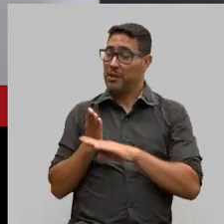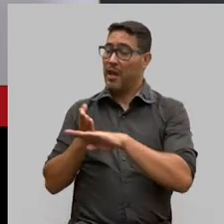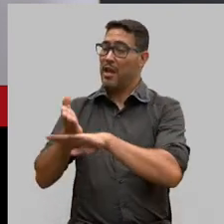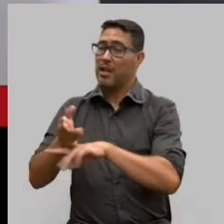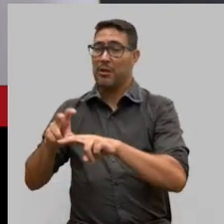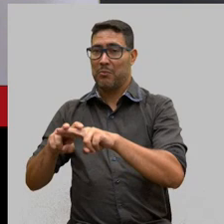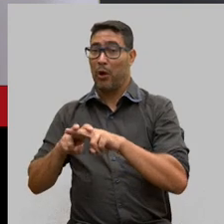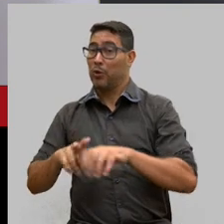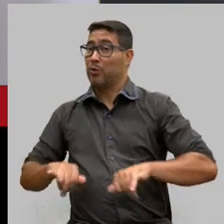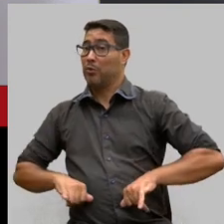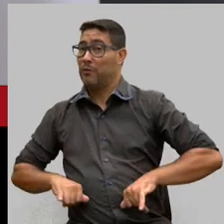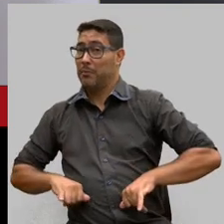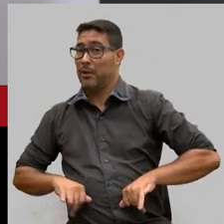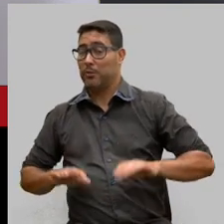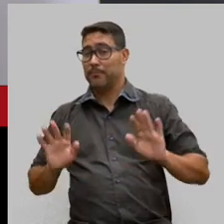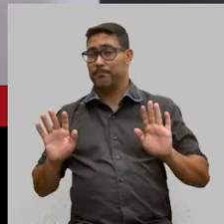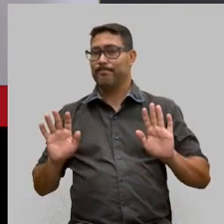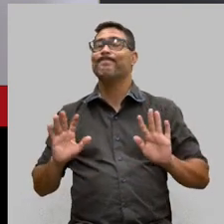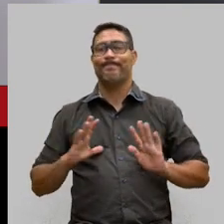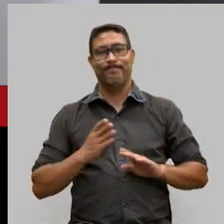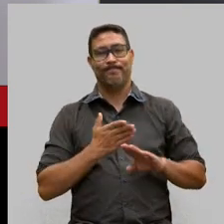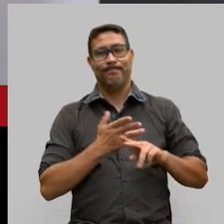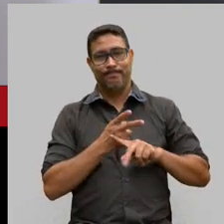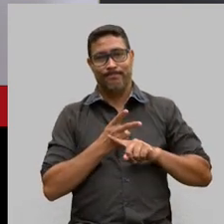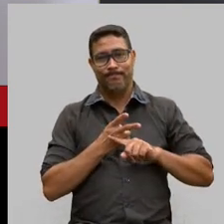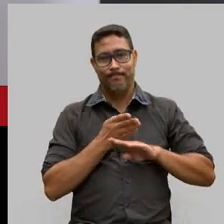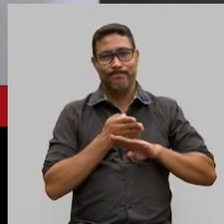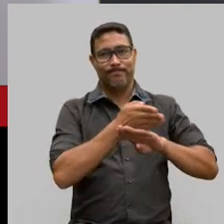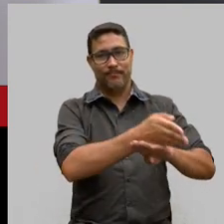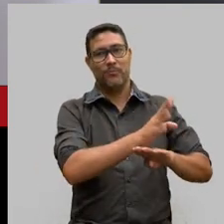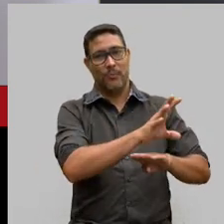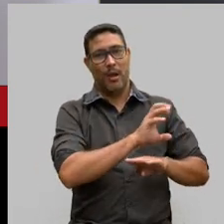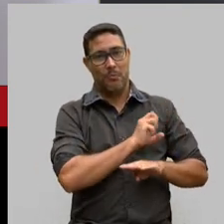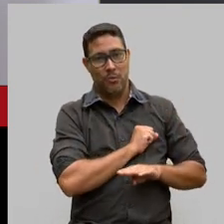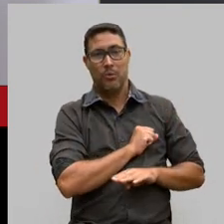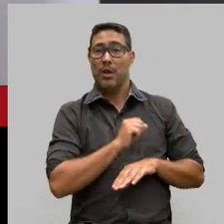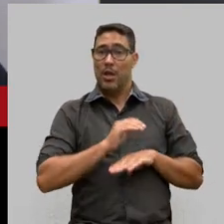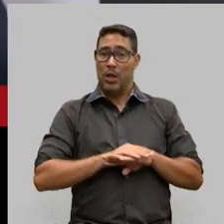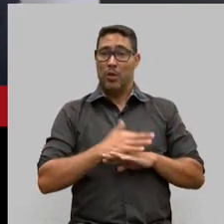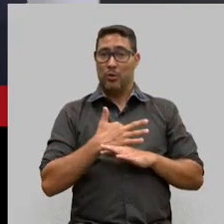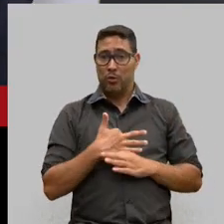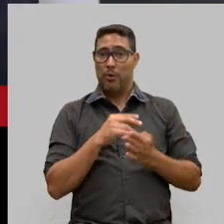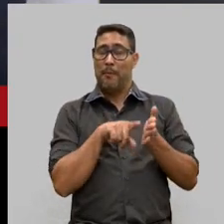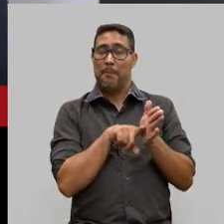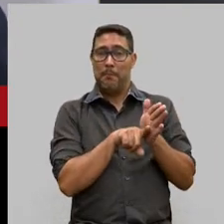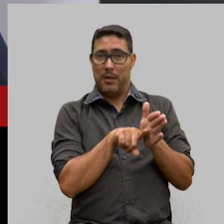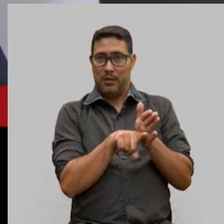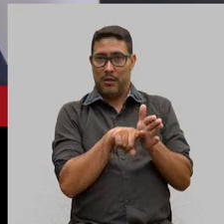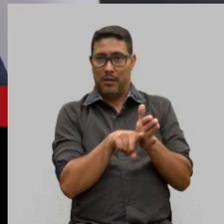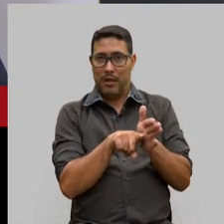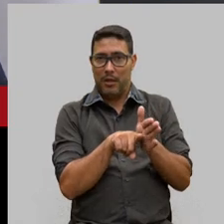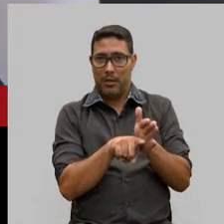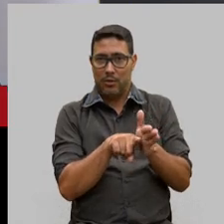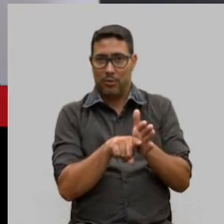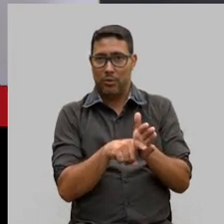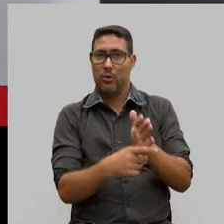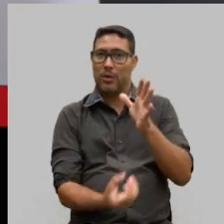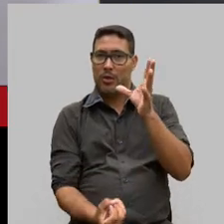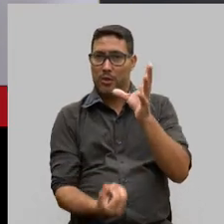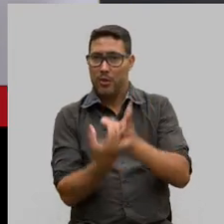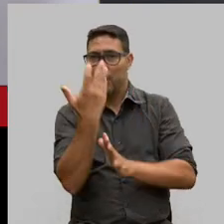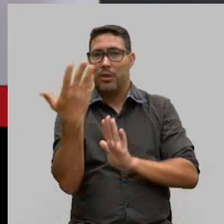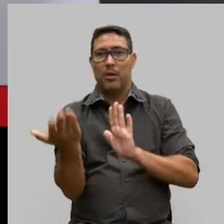pelo amor eu sou pesquisador né e eu sou autor deste livro